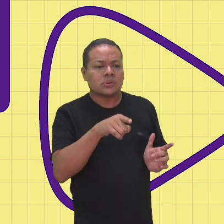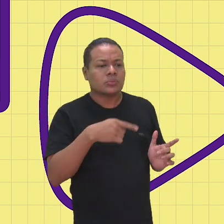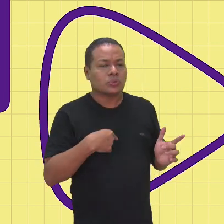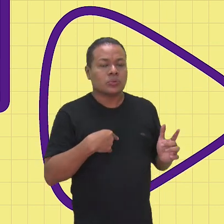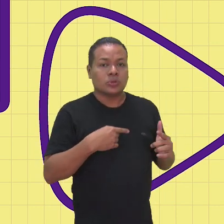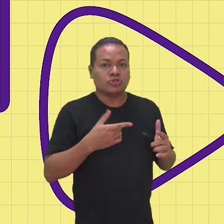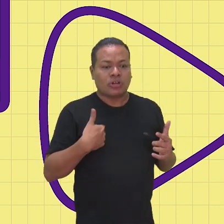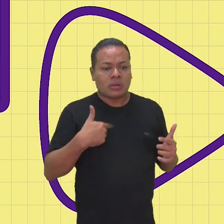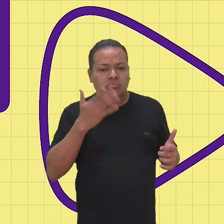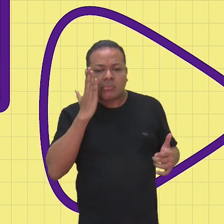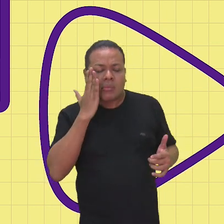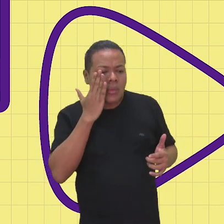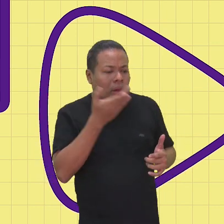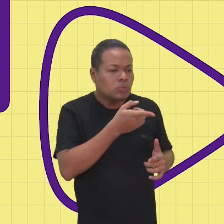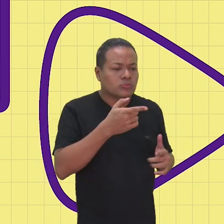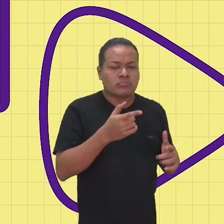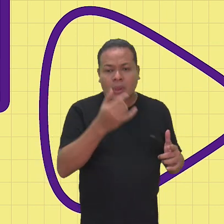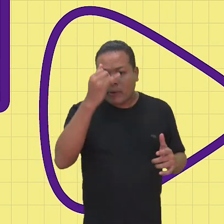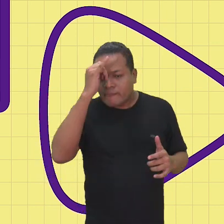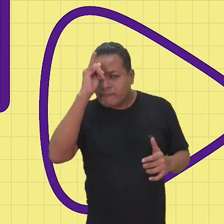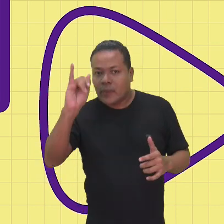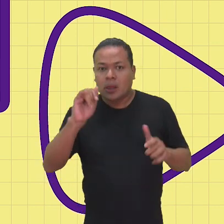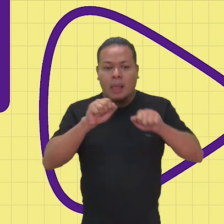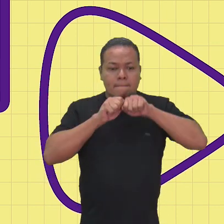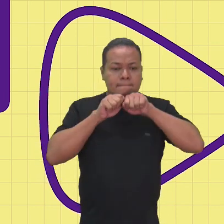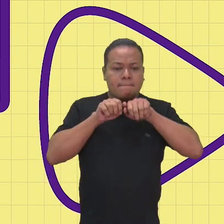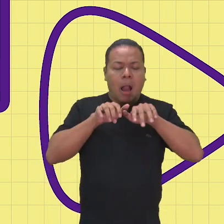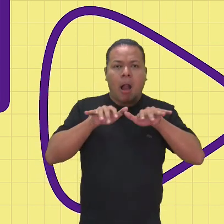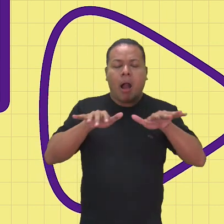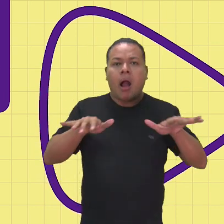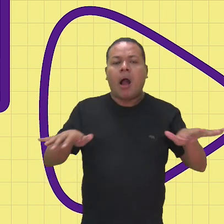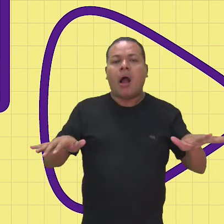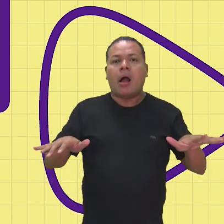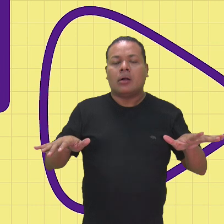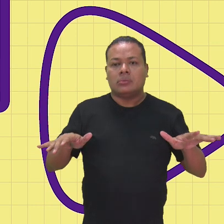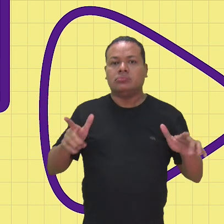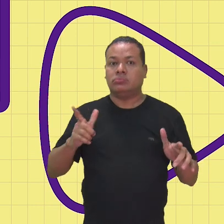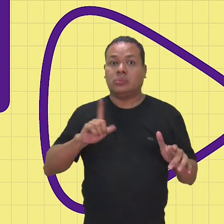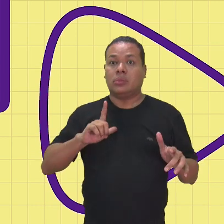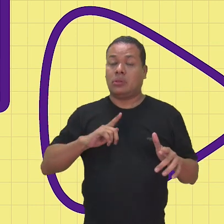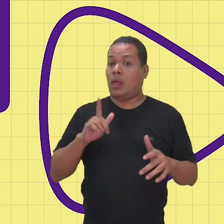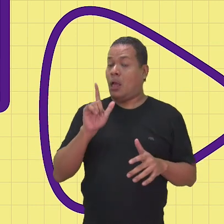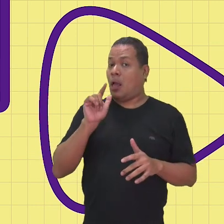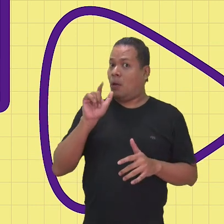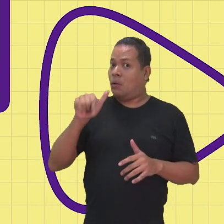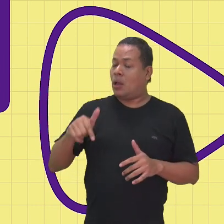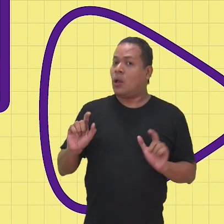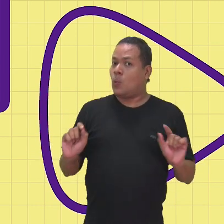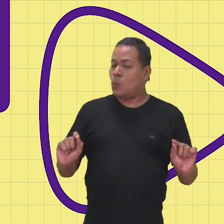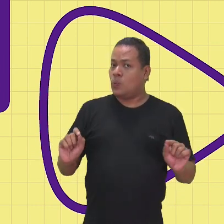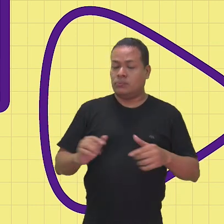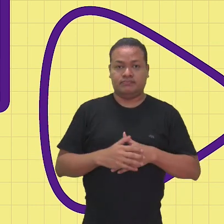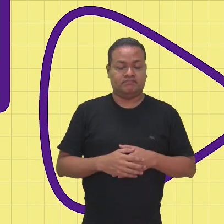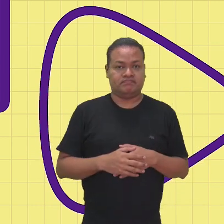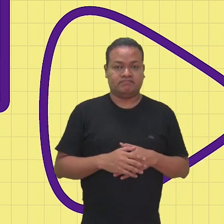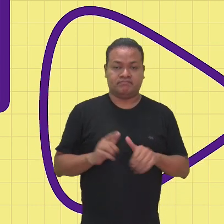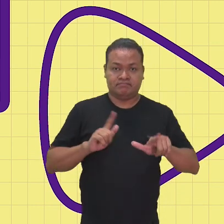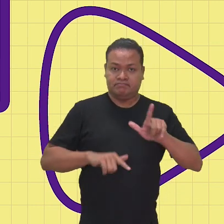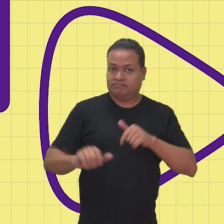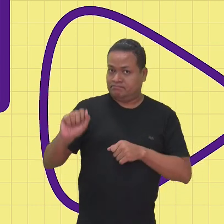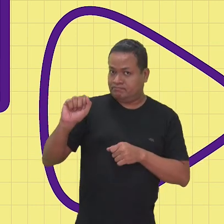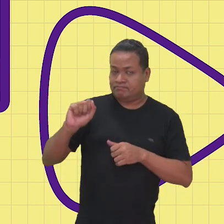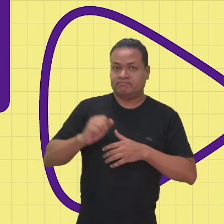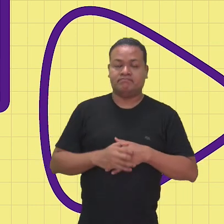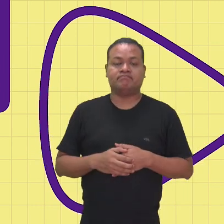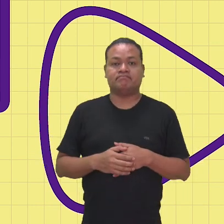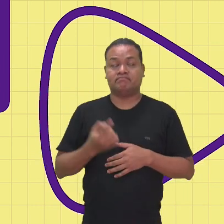reagente empregado para impedir a proliferação de micro-organismos na água são, respectivamente, letra A,